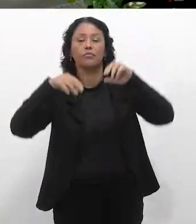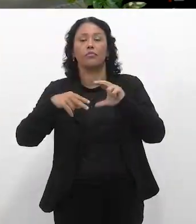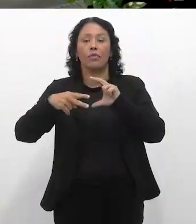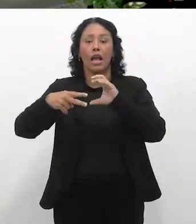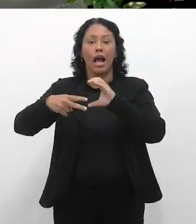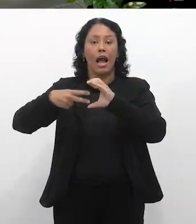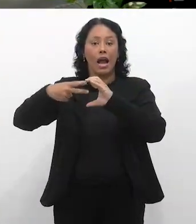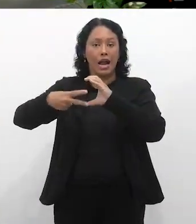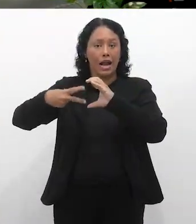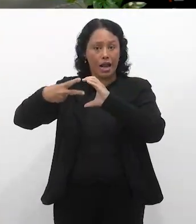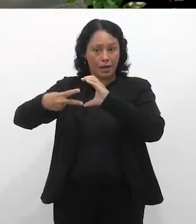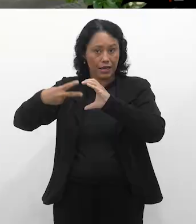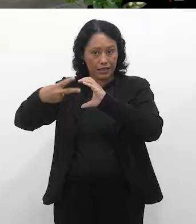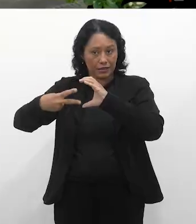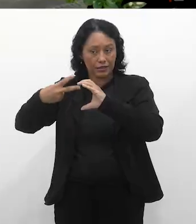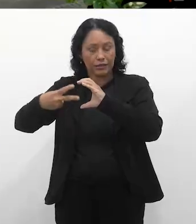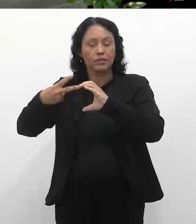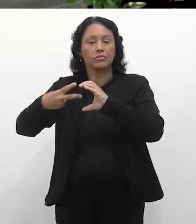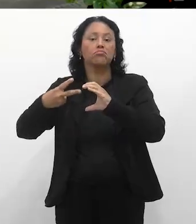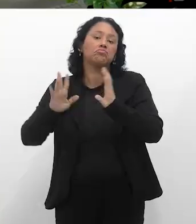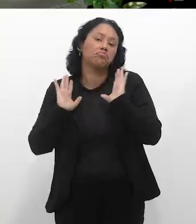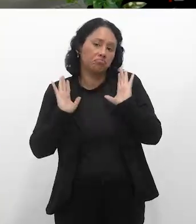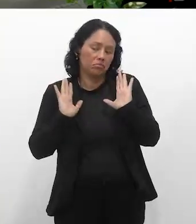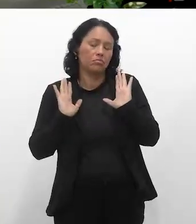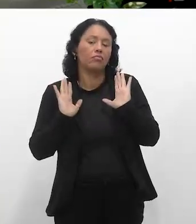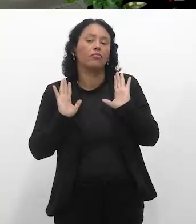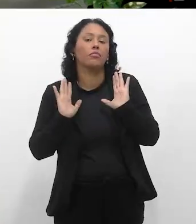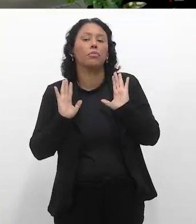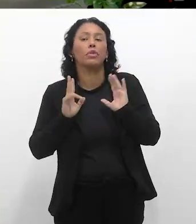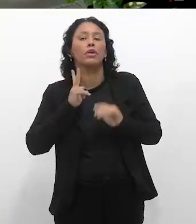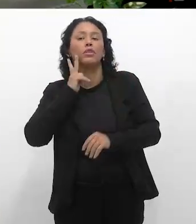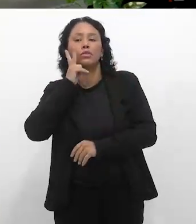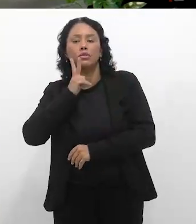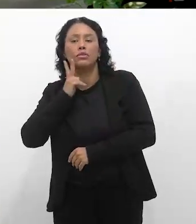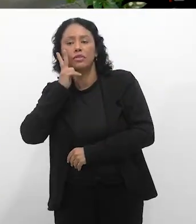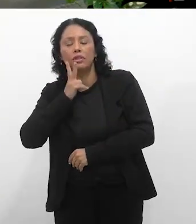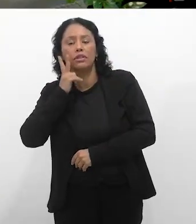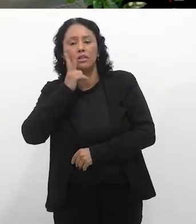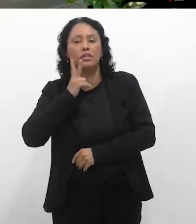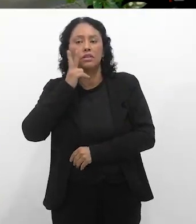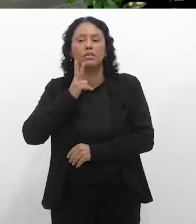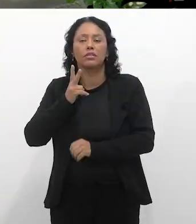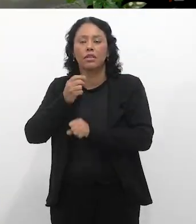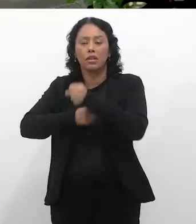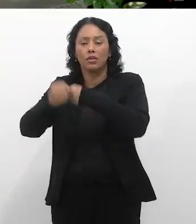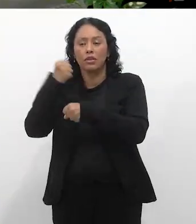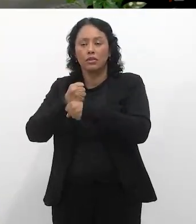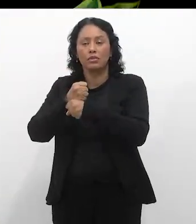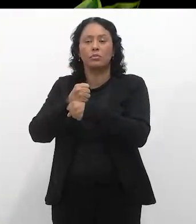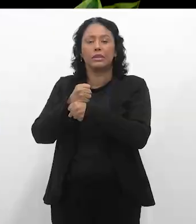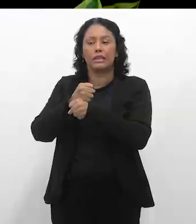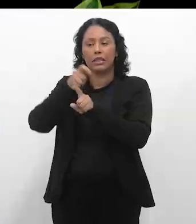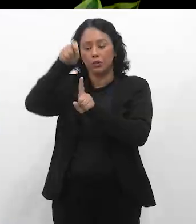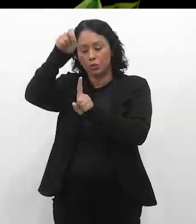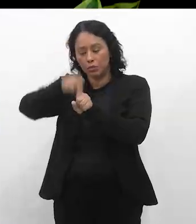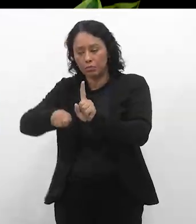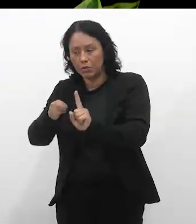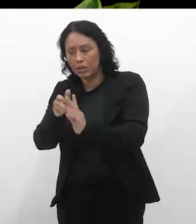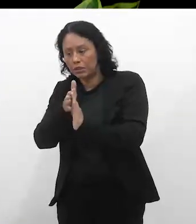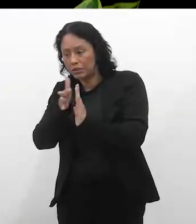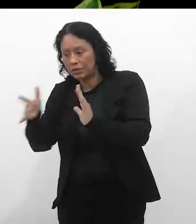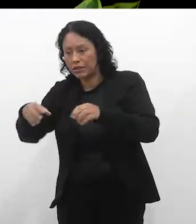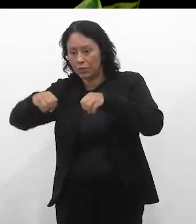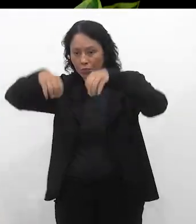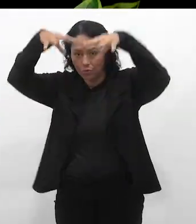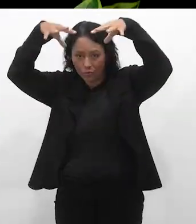dos Vereadores. Foi iluminada um dia, no ano passado ficou iluminado o mês inteiro, né? Vamos ver se de repente